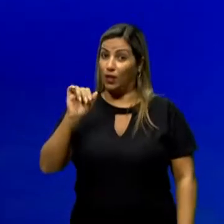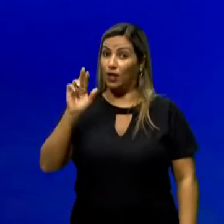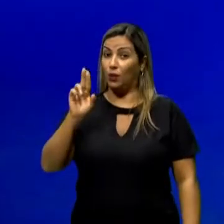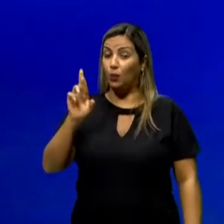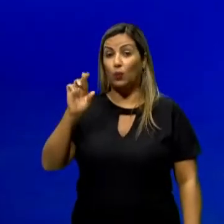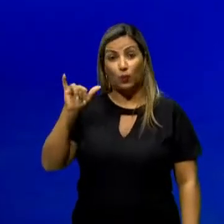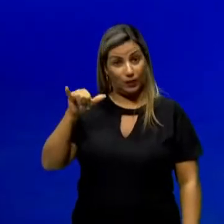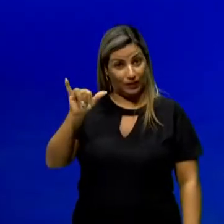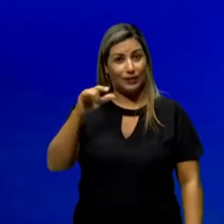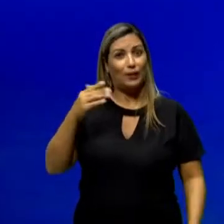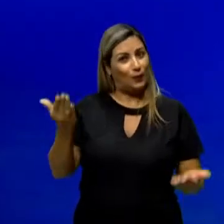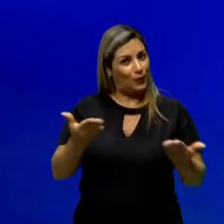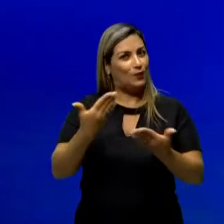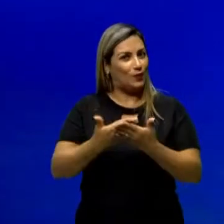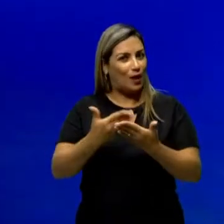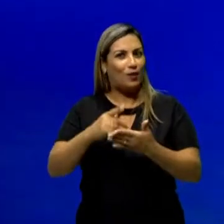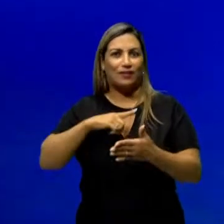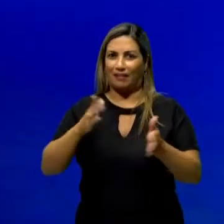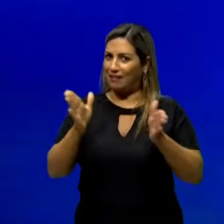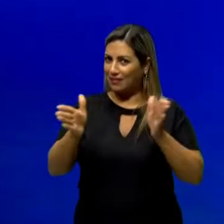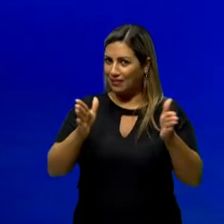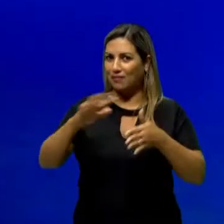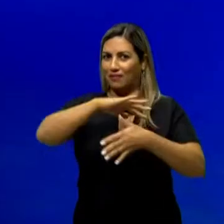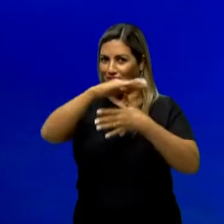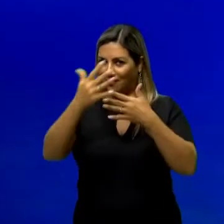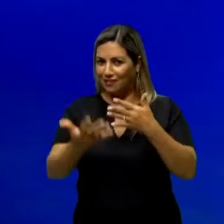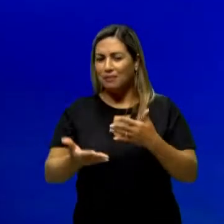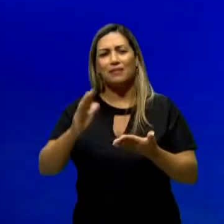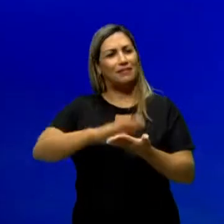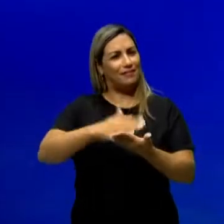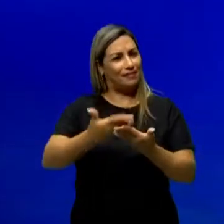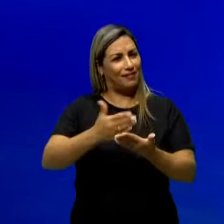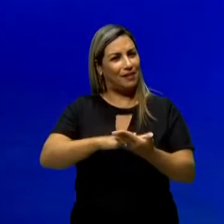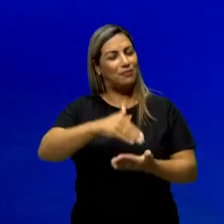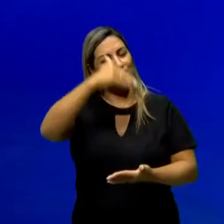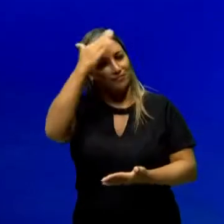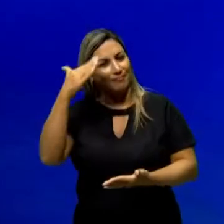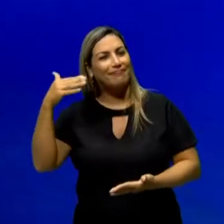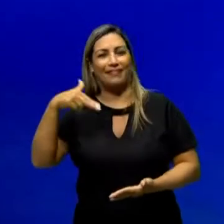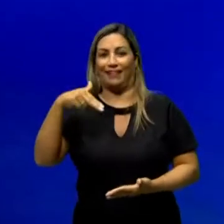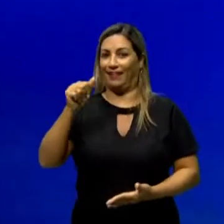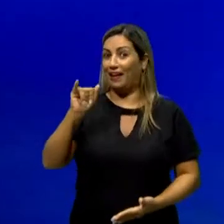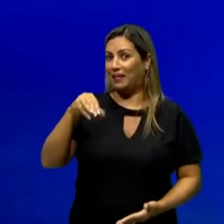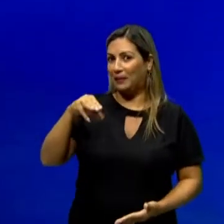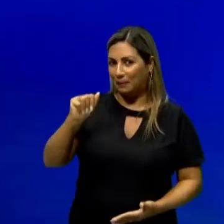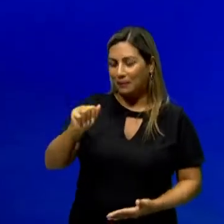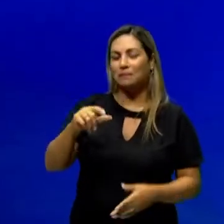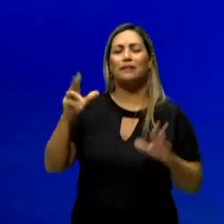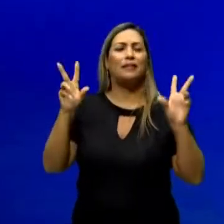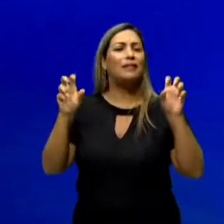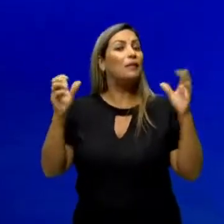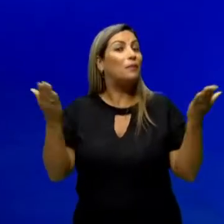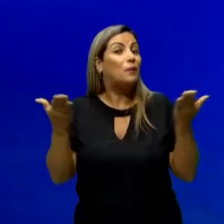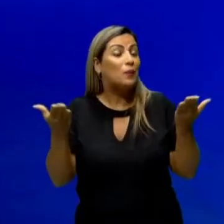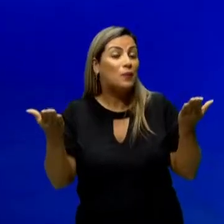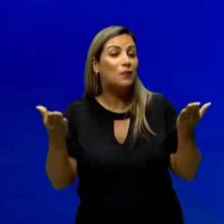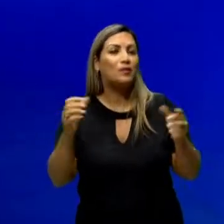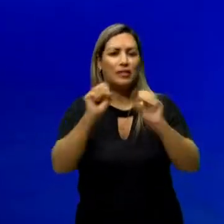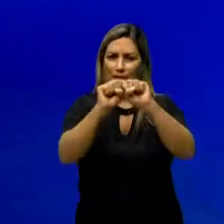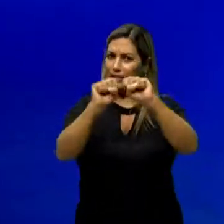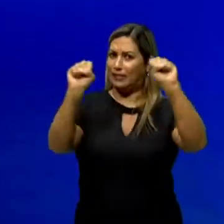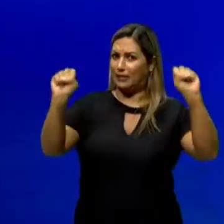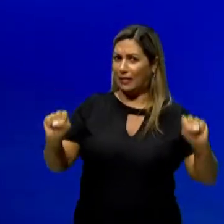e hoje a nossa aula tem acessibilidade em Libras com a intérprete Naima. Nosso tema de hoje é